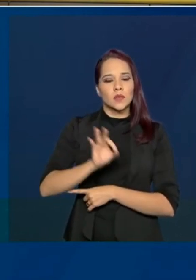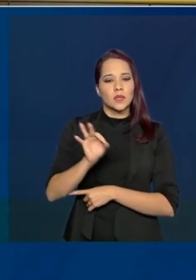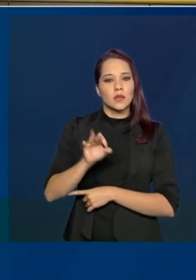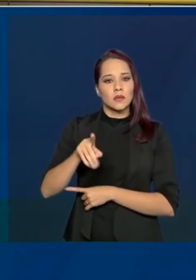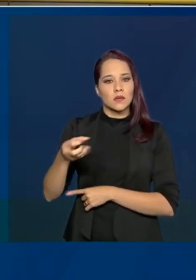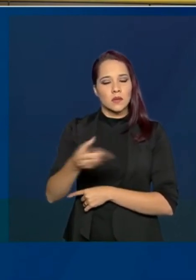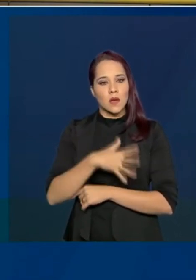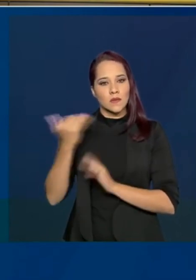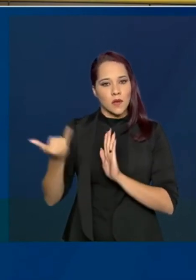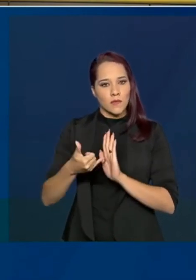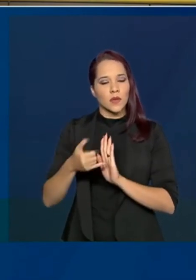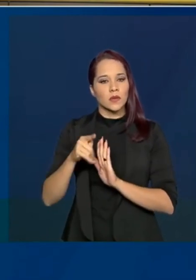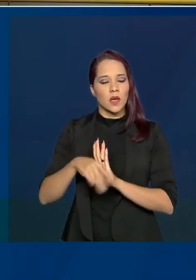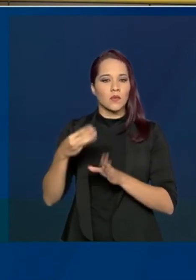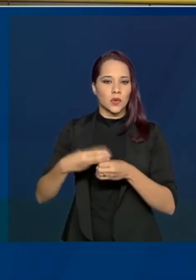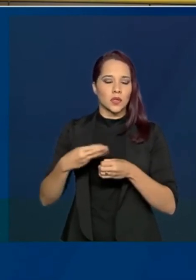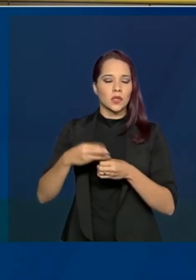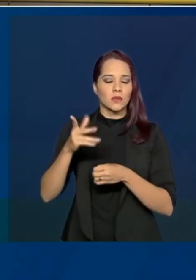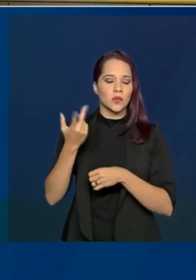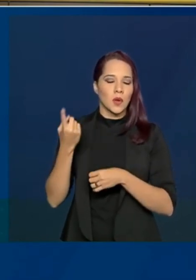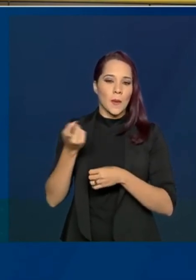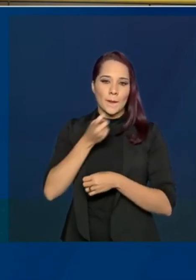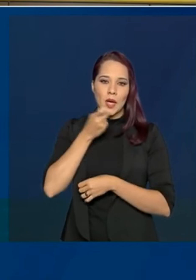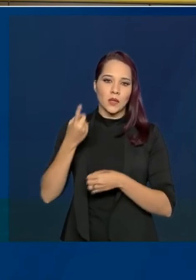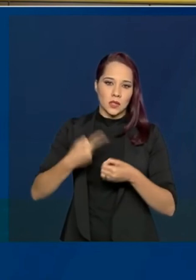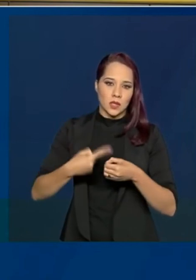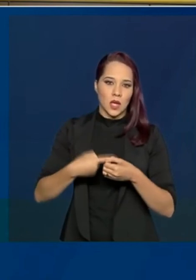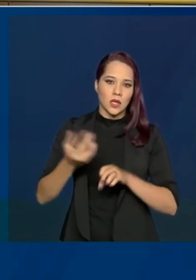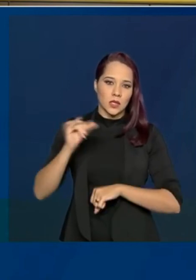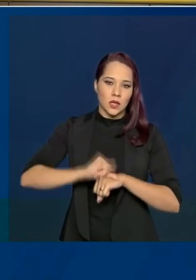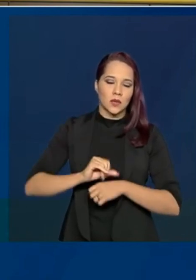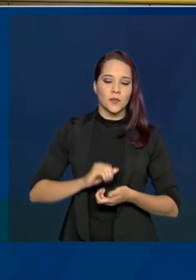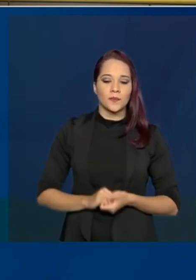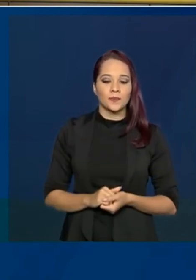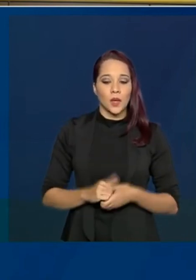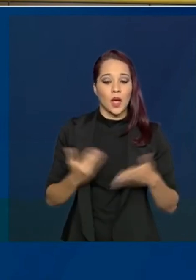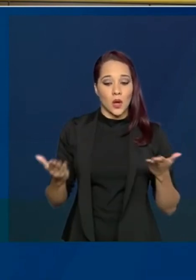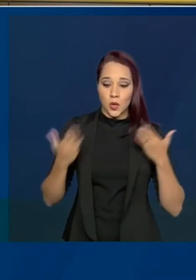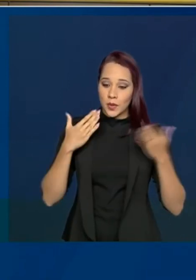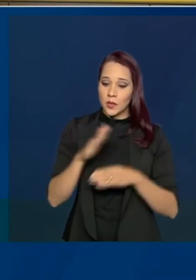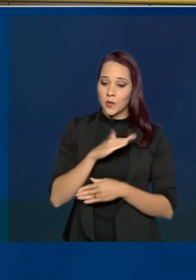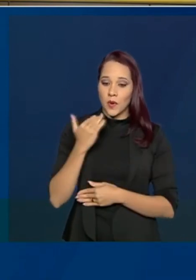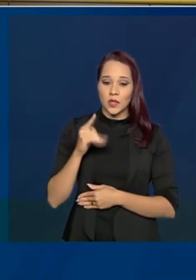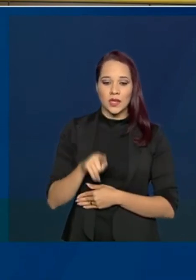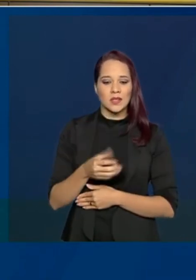desses novos registros são em municípios da região metropolitana. Em relação aos óbitos,